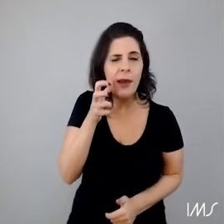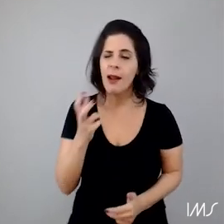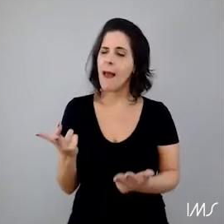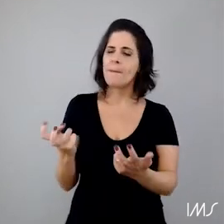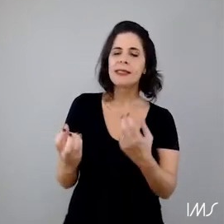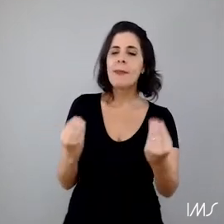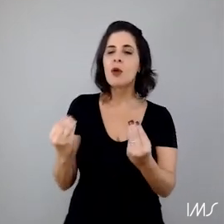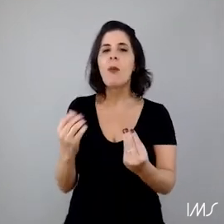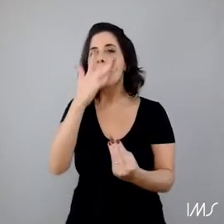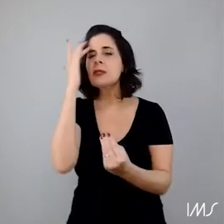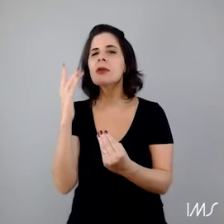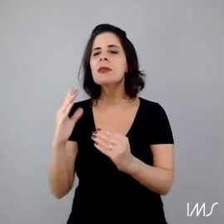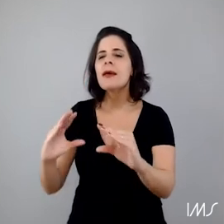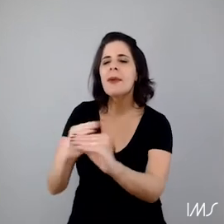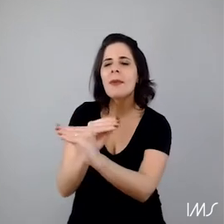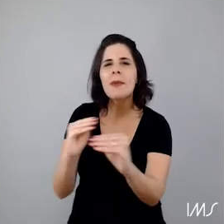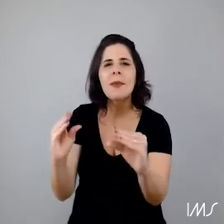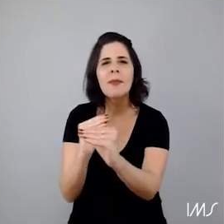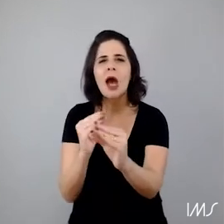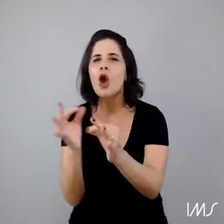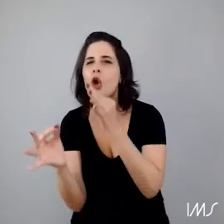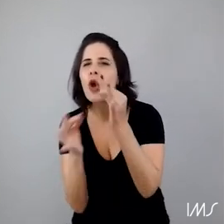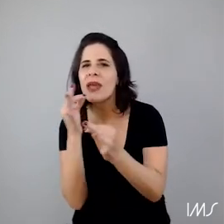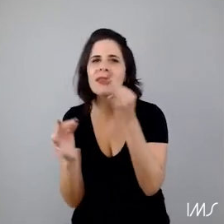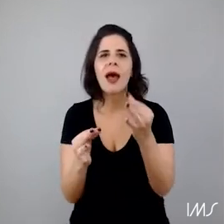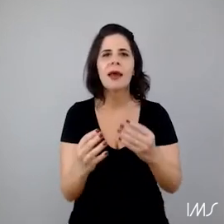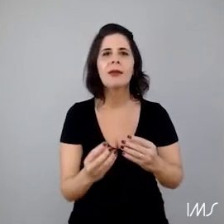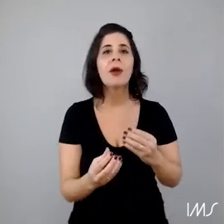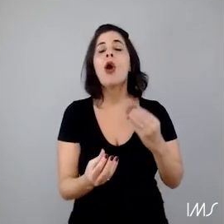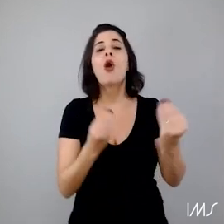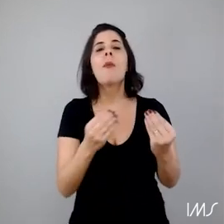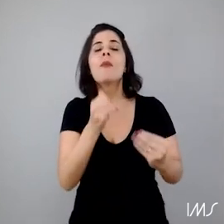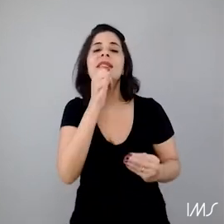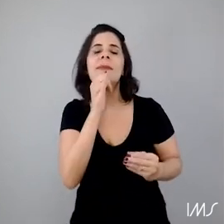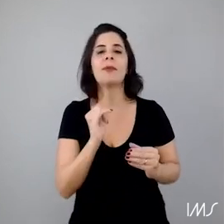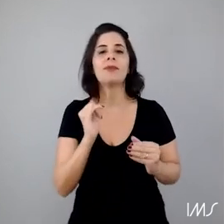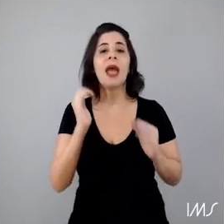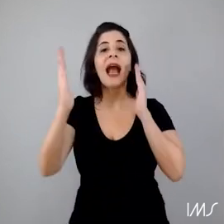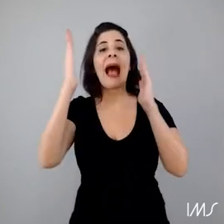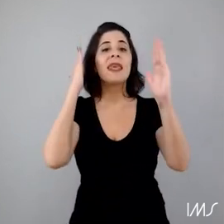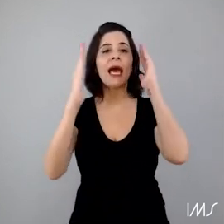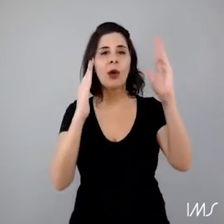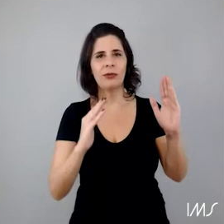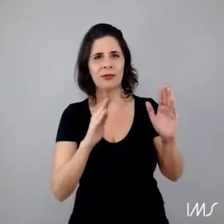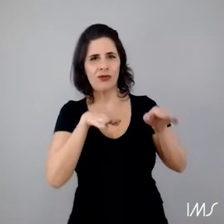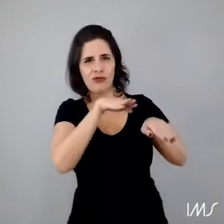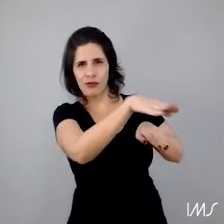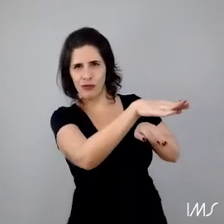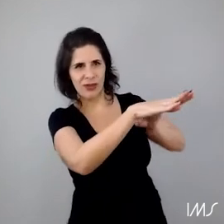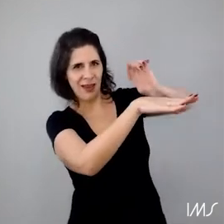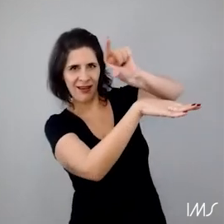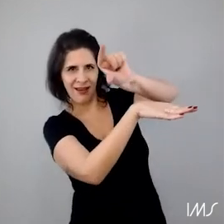comentários maliciosos e cômicos legíveis nas traseiras dos caminhões, que foi uma